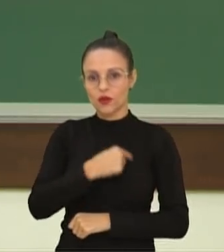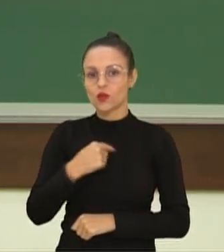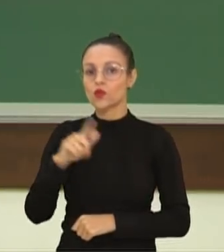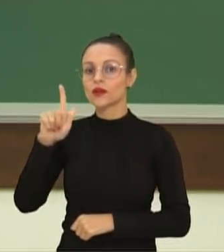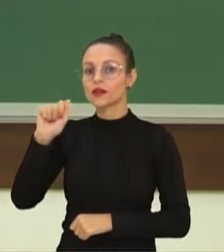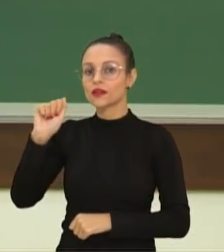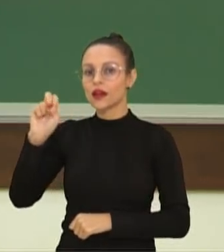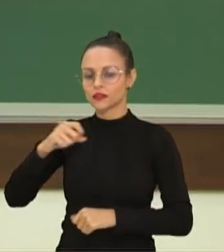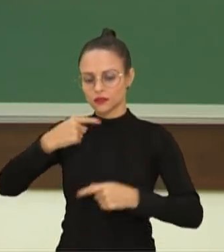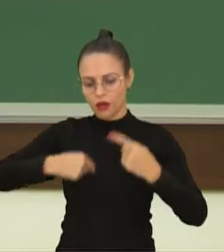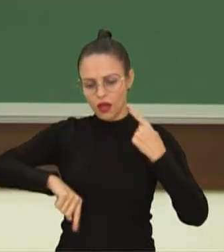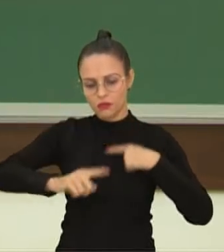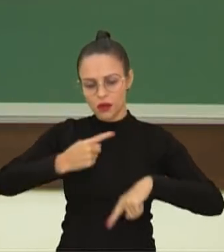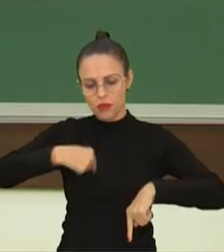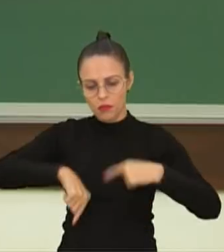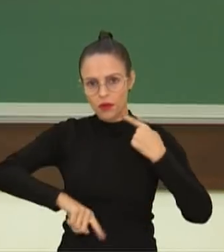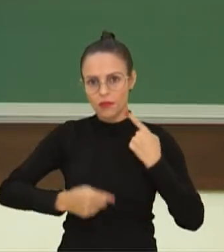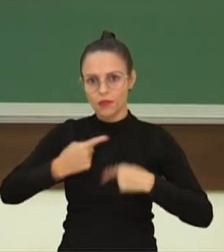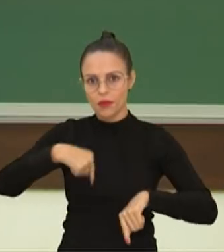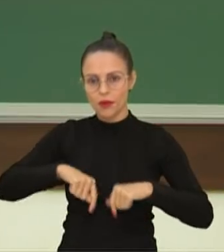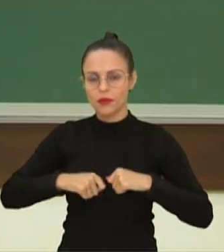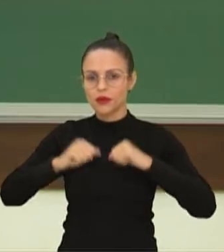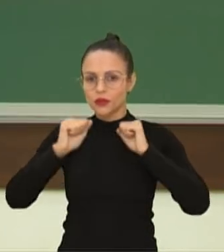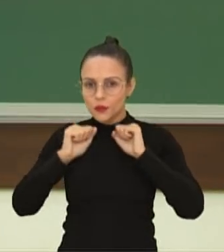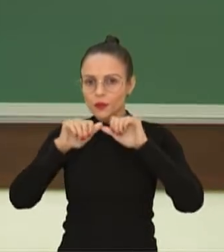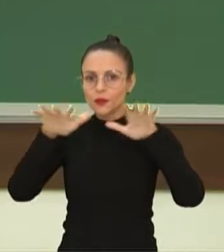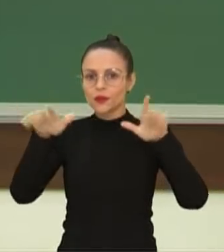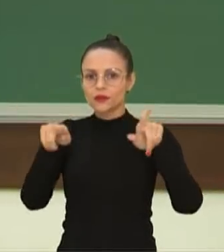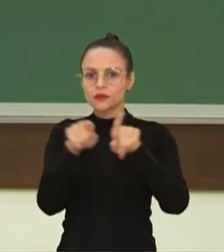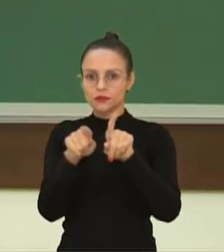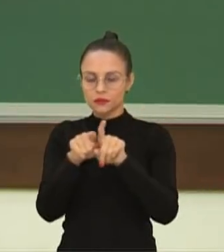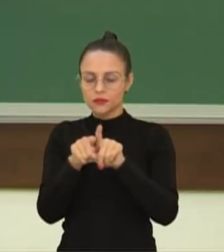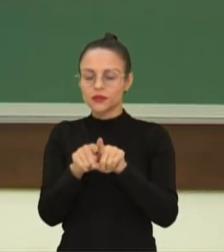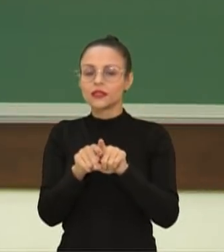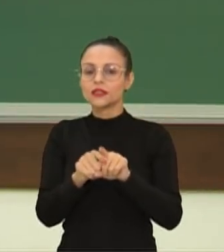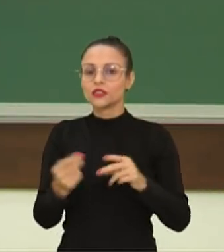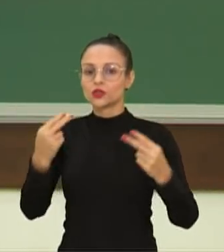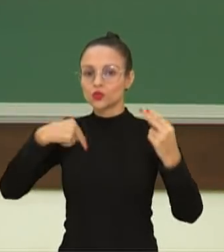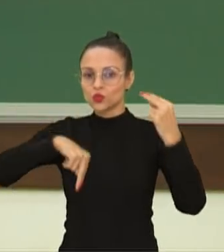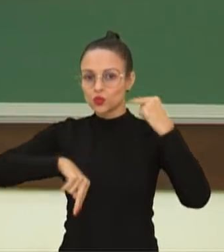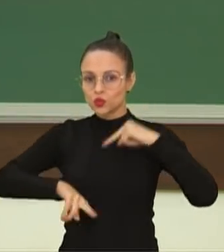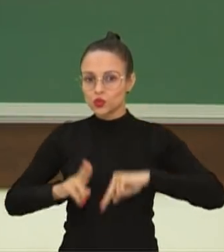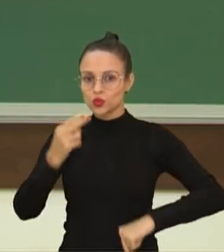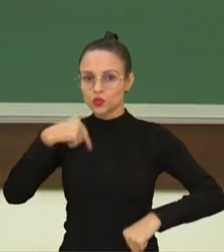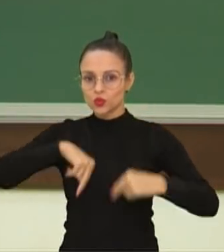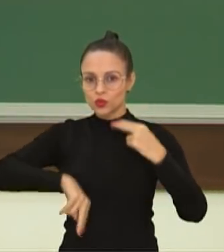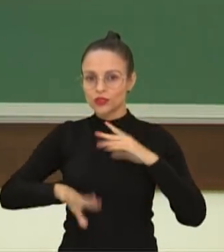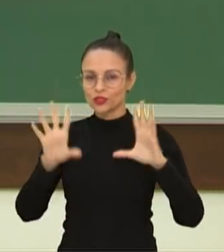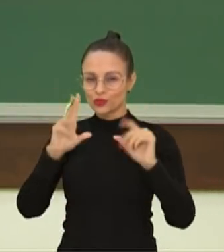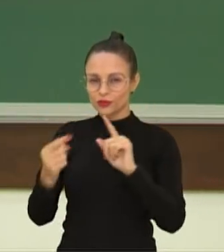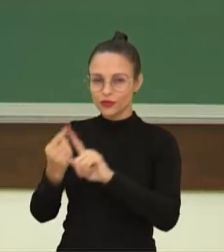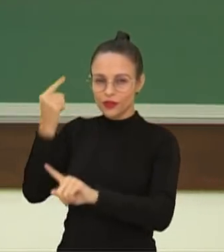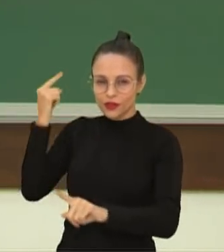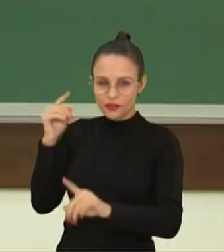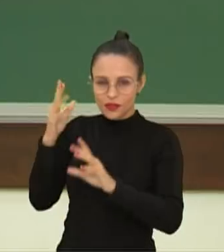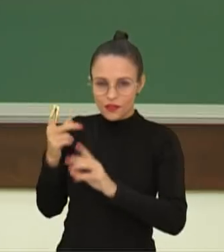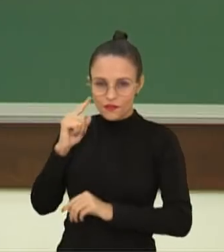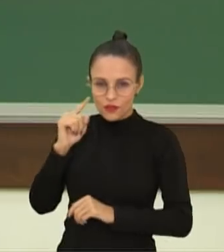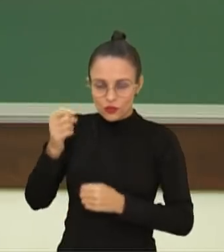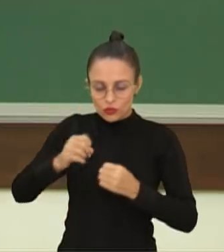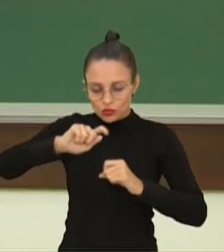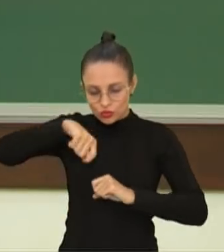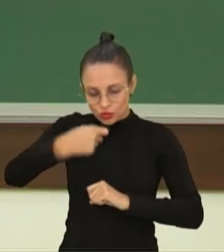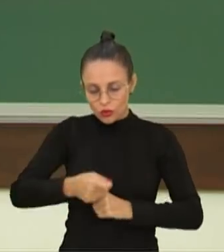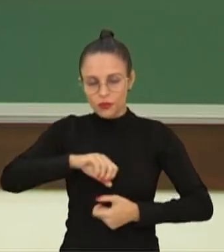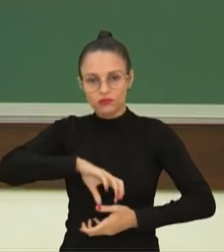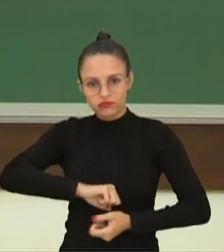como o oxigênio, retira, né, o gás carbônico, nutrientes, tá? Tudo aquilo que a gente viu da digestão, os nutrientes